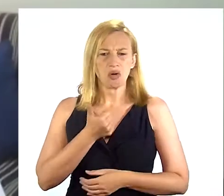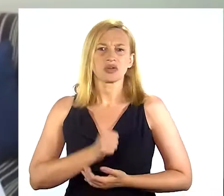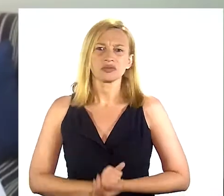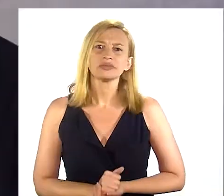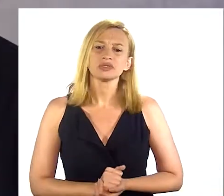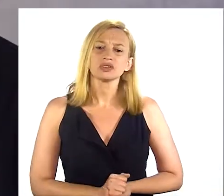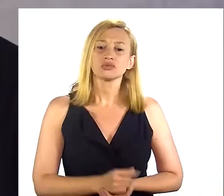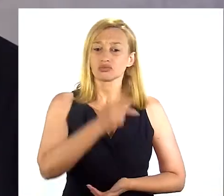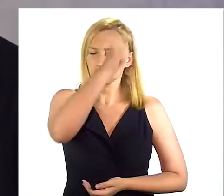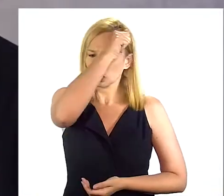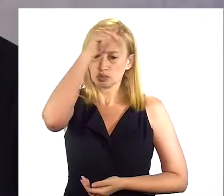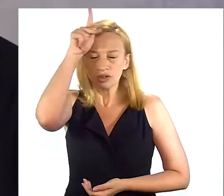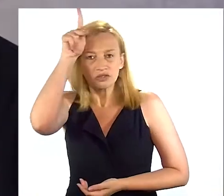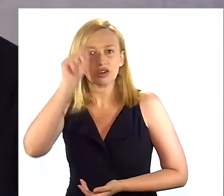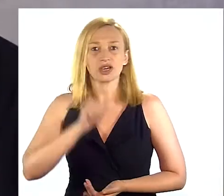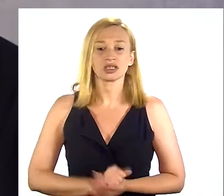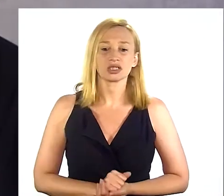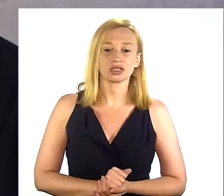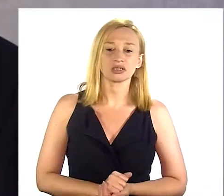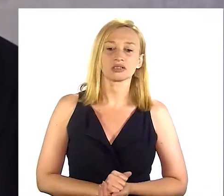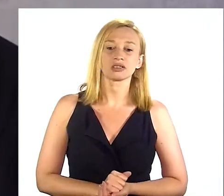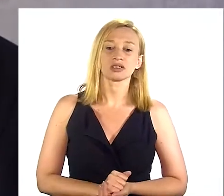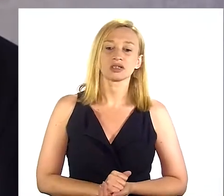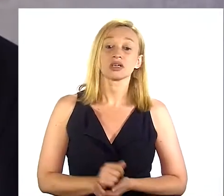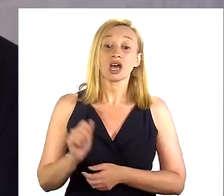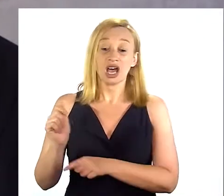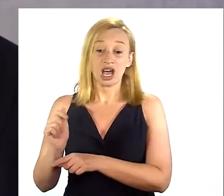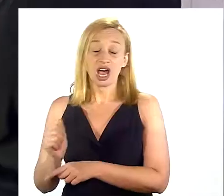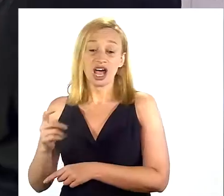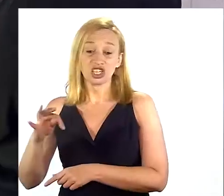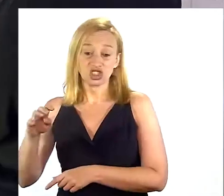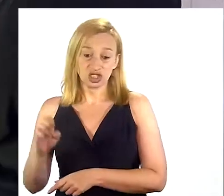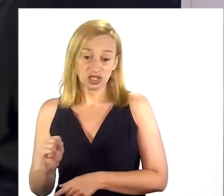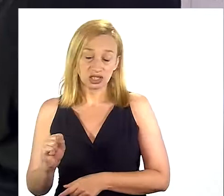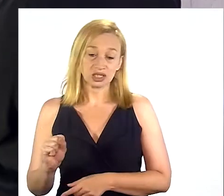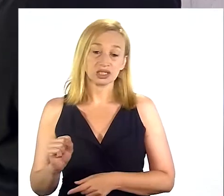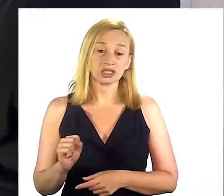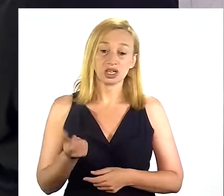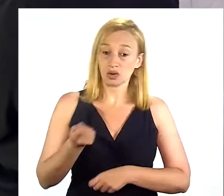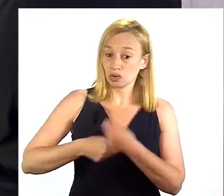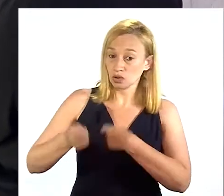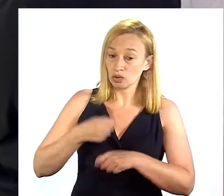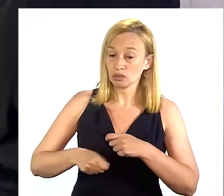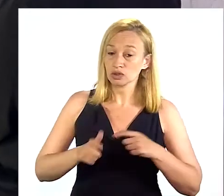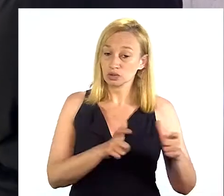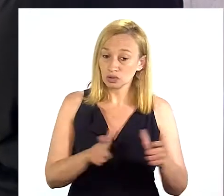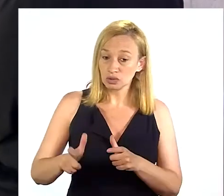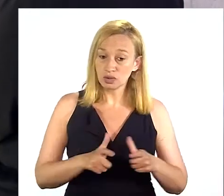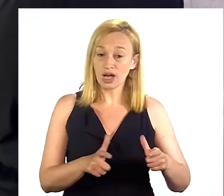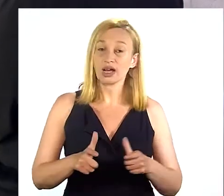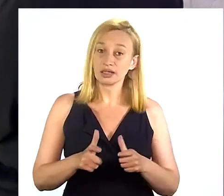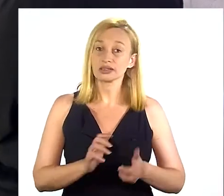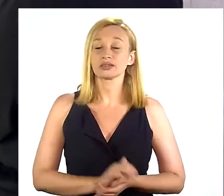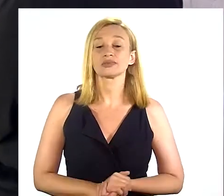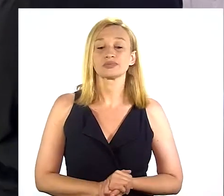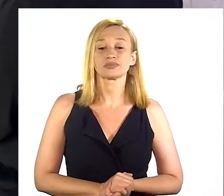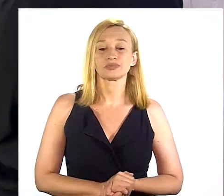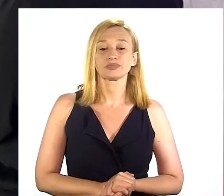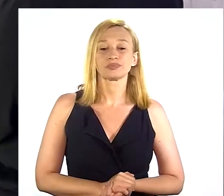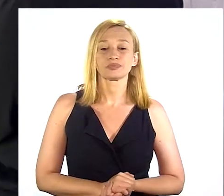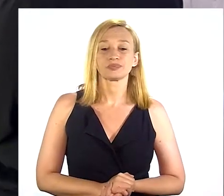exitosa, os prefeitos, os grandes agentes econômicos das regiões que estavam sendo